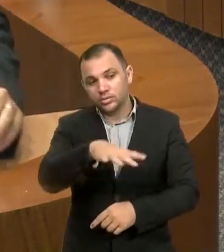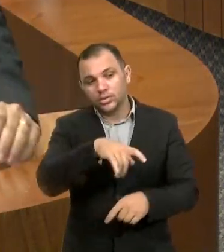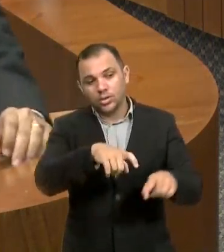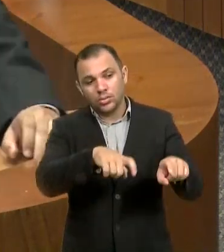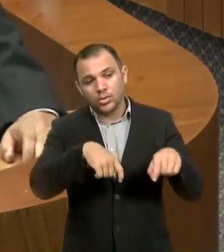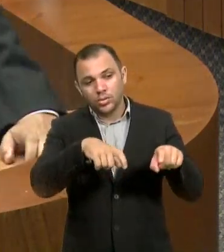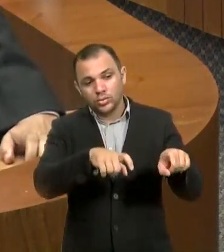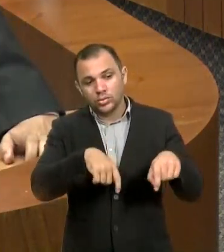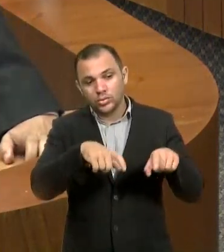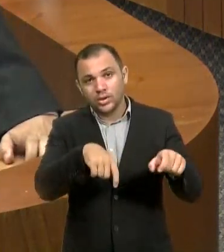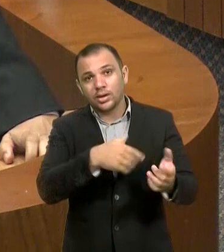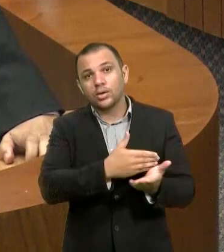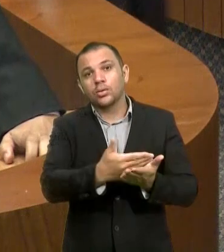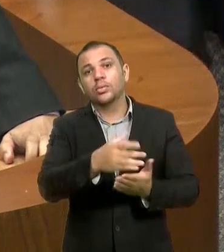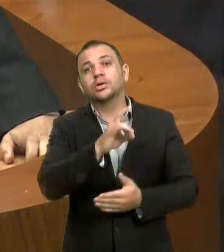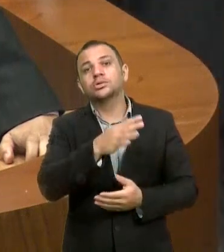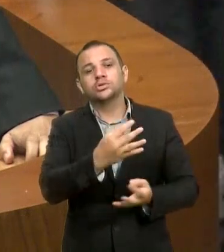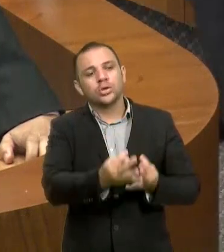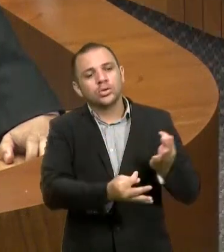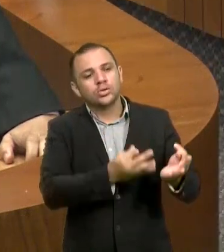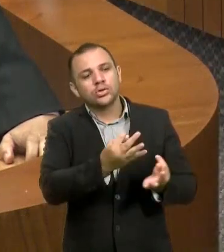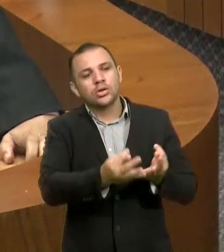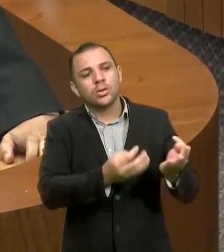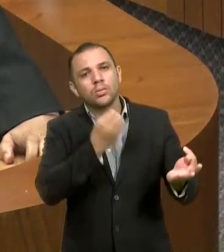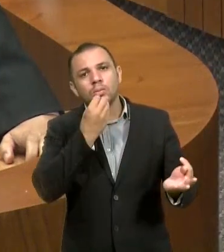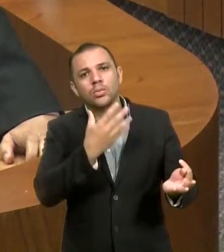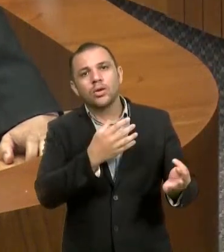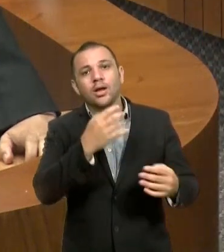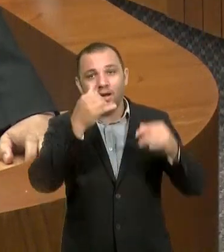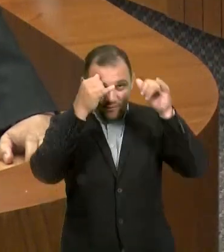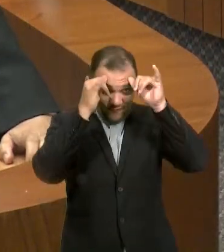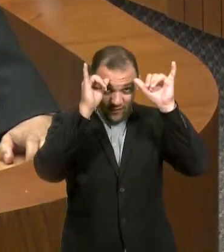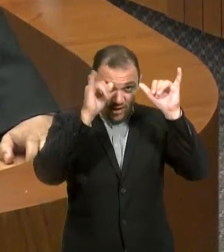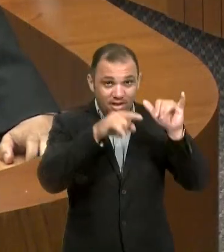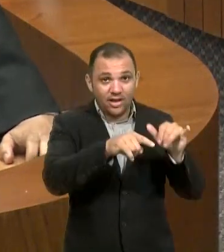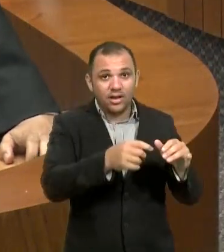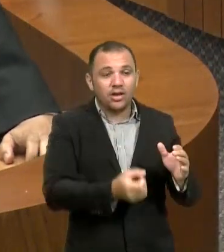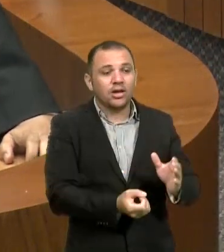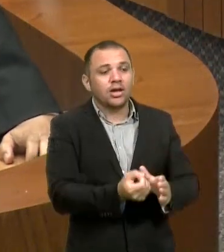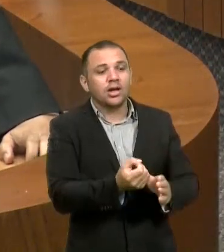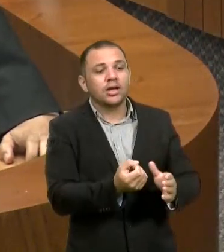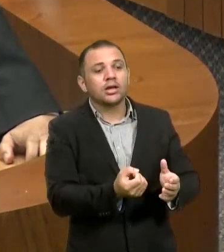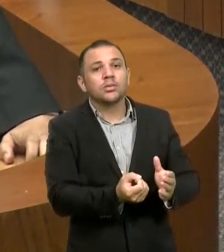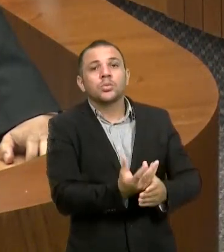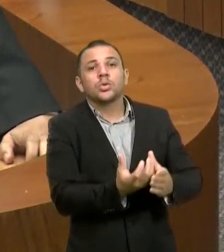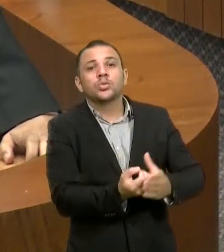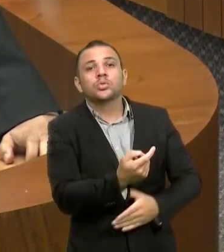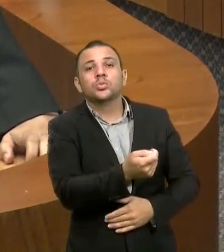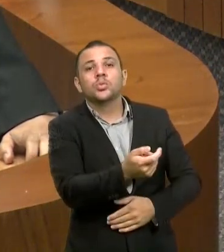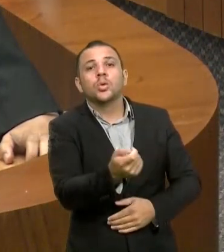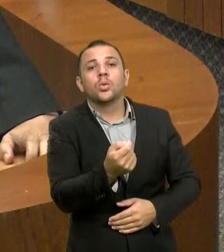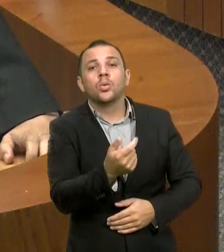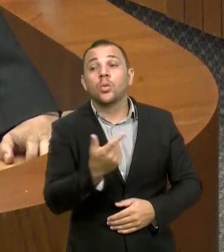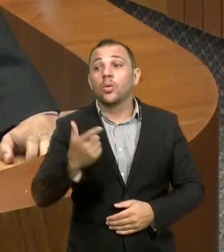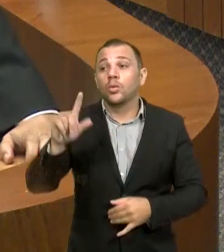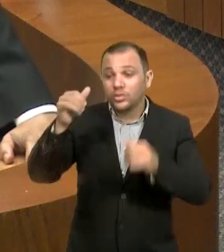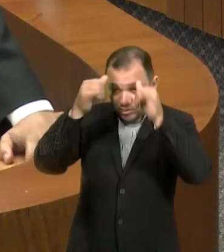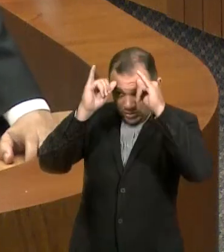dar tratamento bom para as vaquinhas que produzem pouco e deixa de lado as que estão produzindo